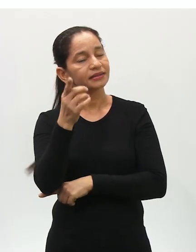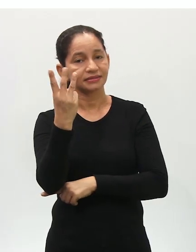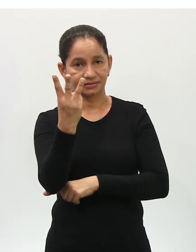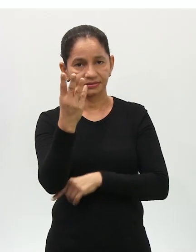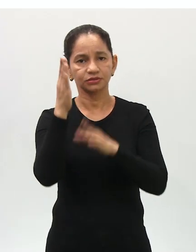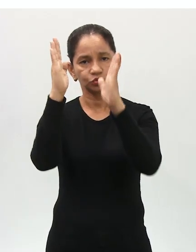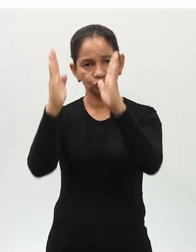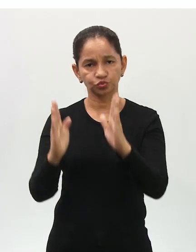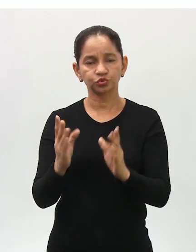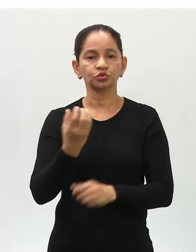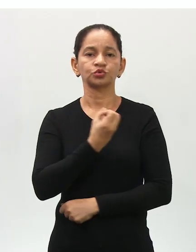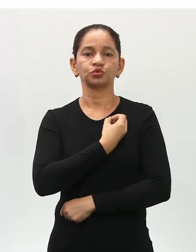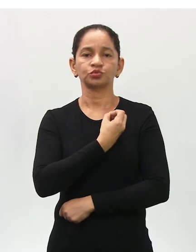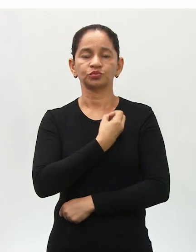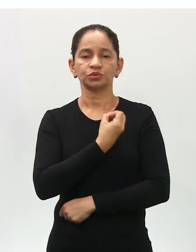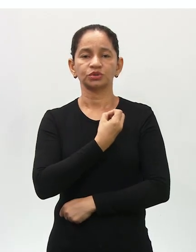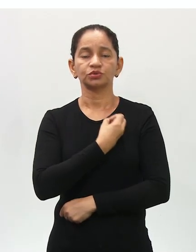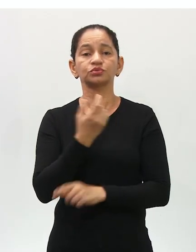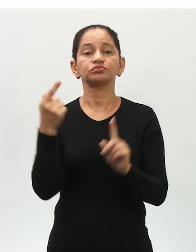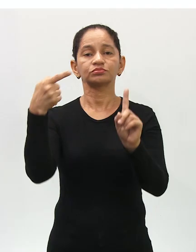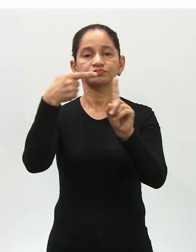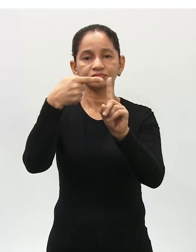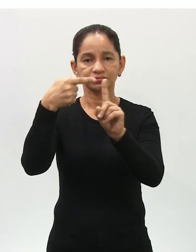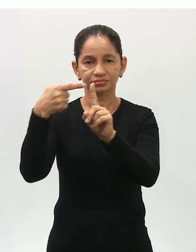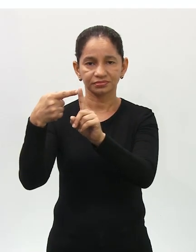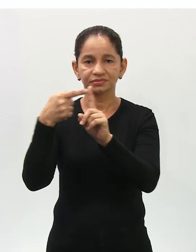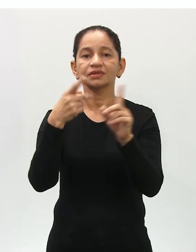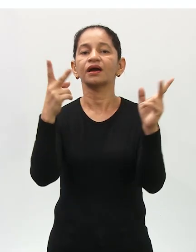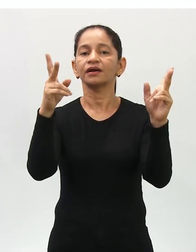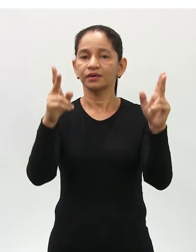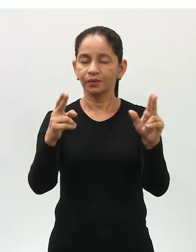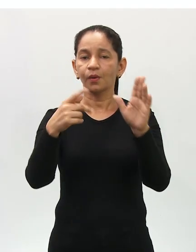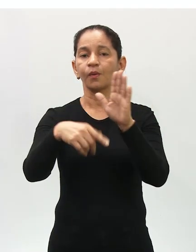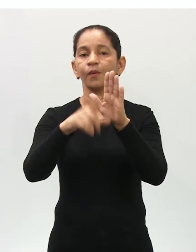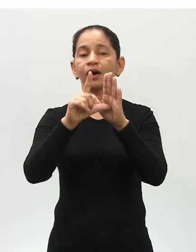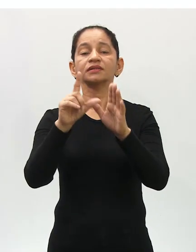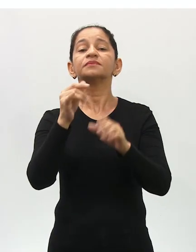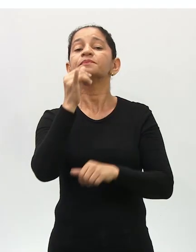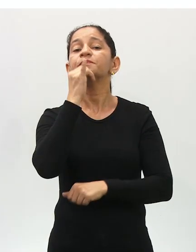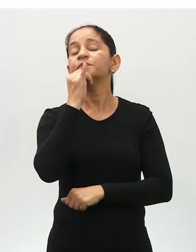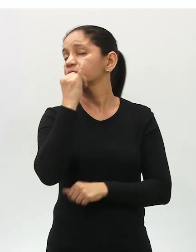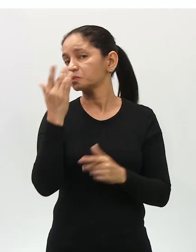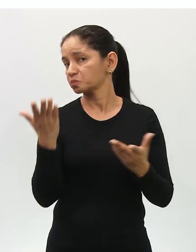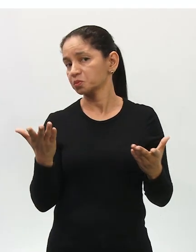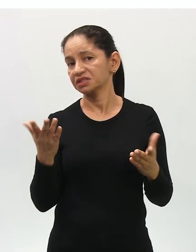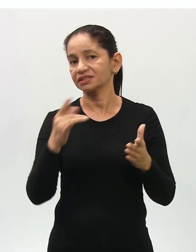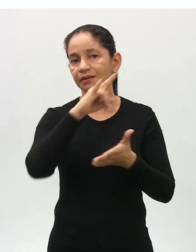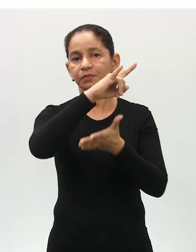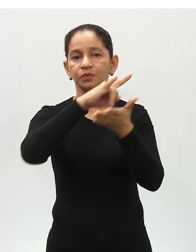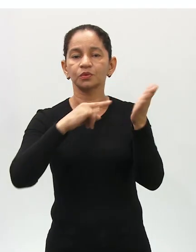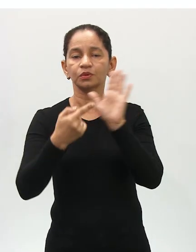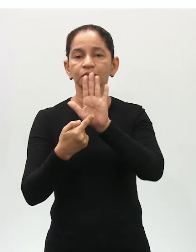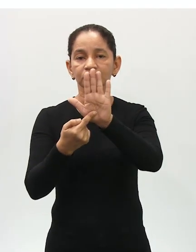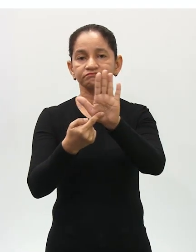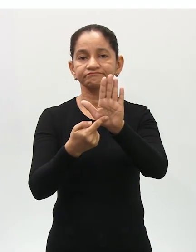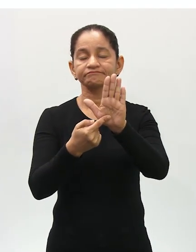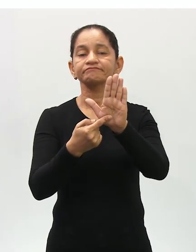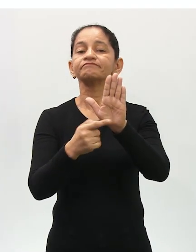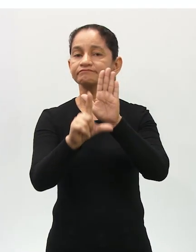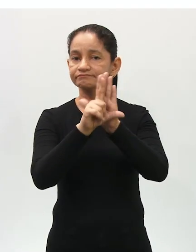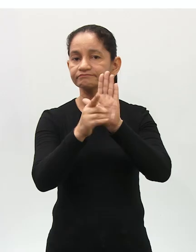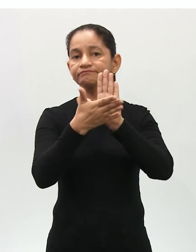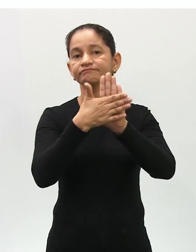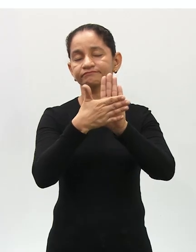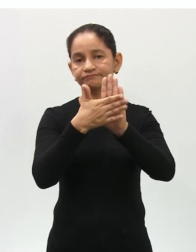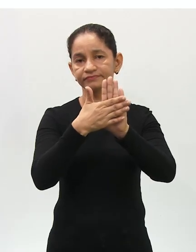detalhes desse tipo de aluguel, tá? E os números também correspondentes vão estar previstos aqui, por exemplo, nesse documento que